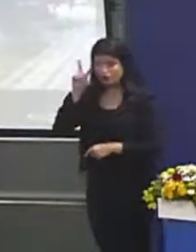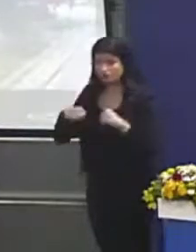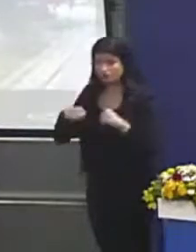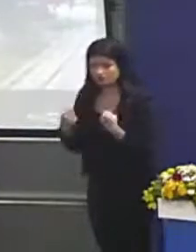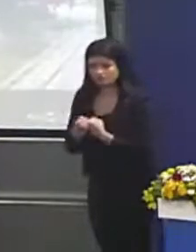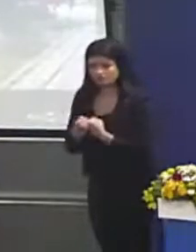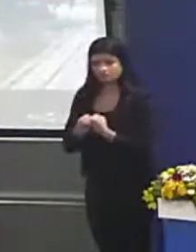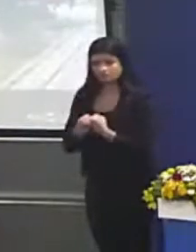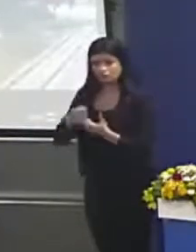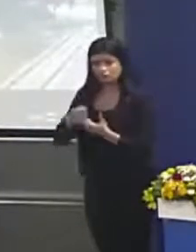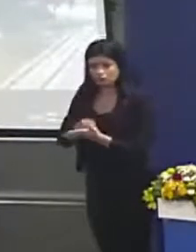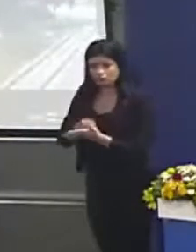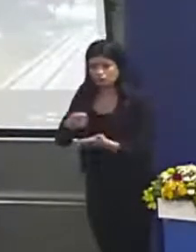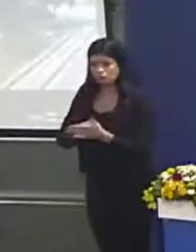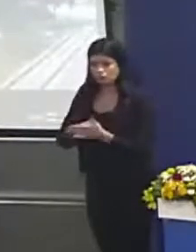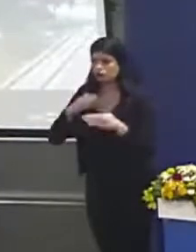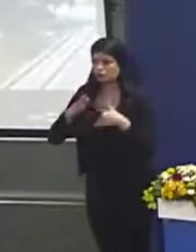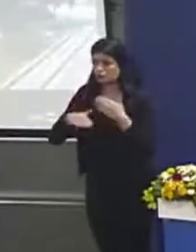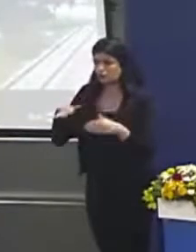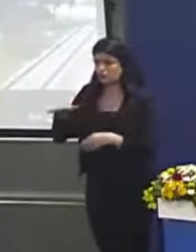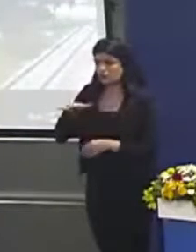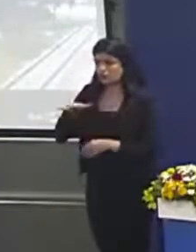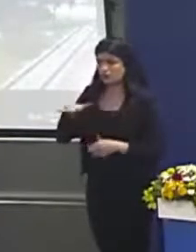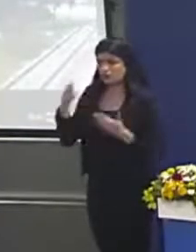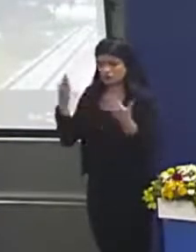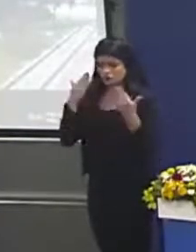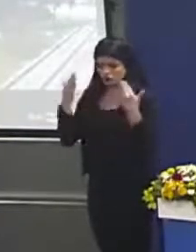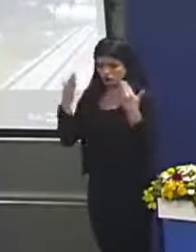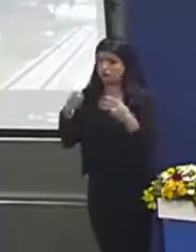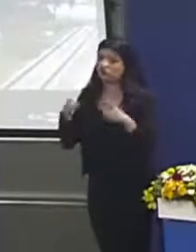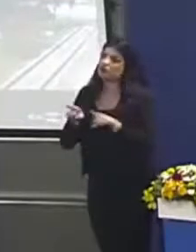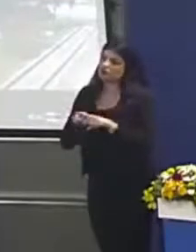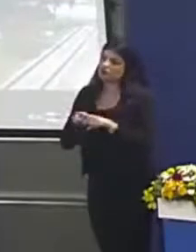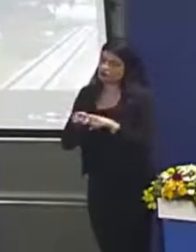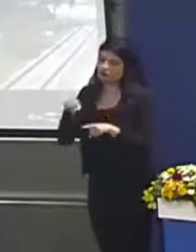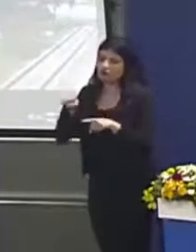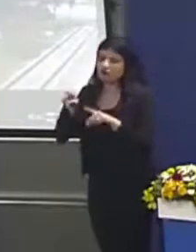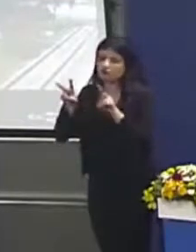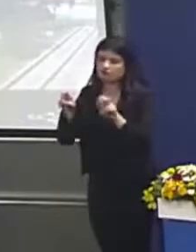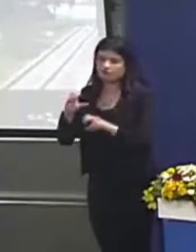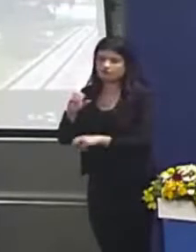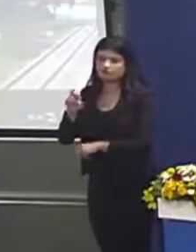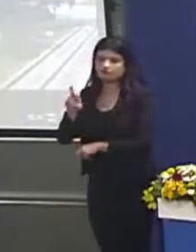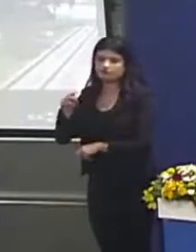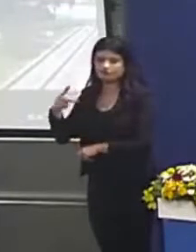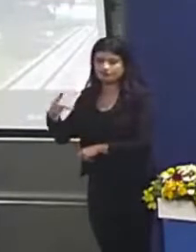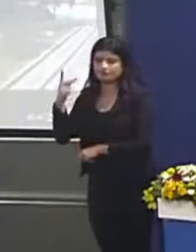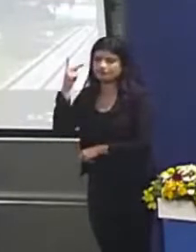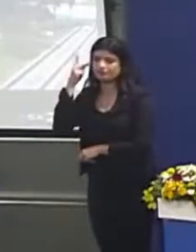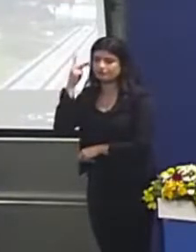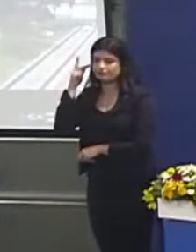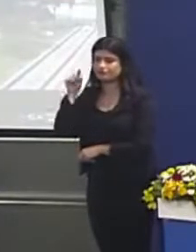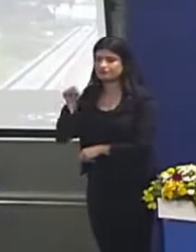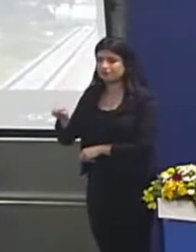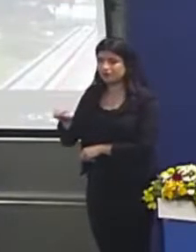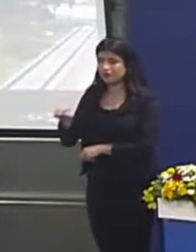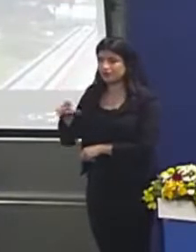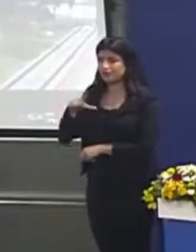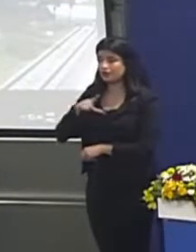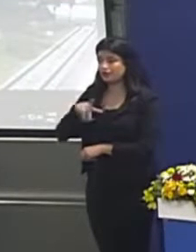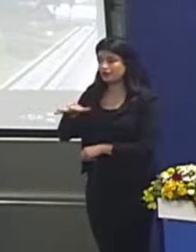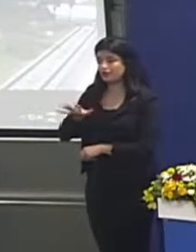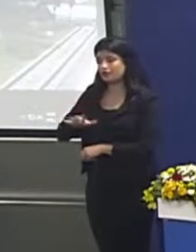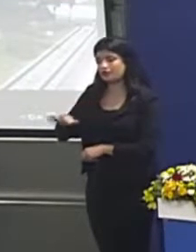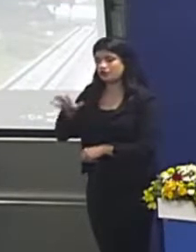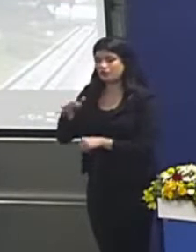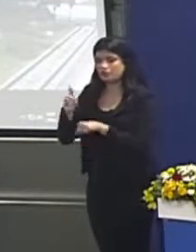dos avanços durante a trajetória da psicologia é também falar sobre o CRP São Paulo, que enquanto órgão